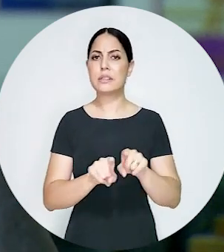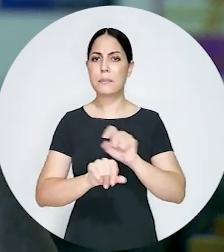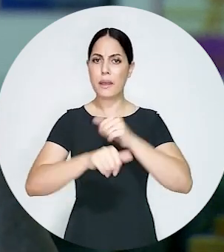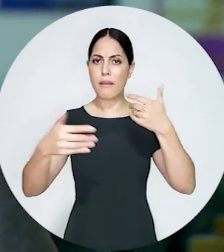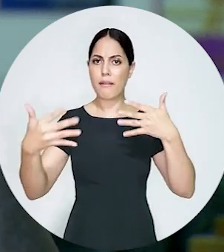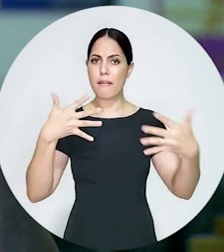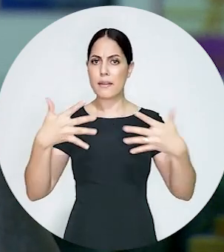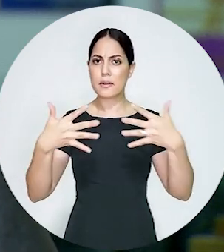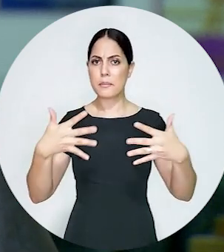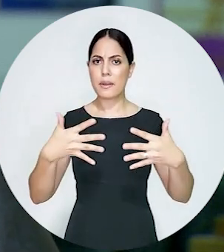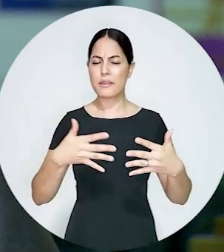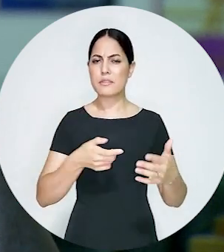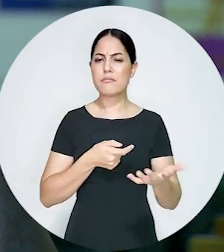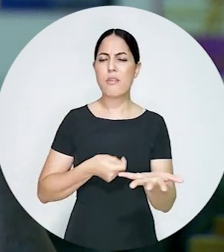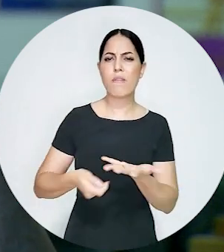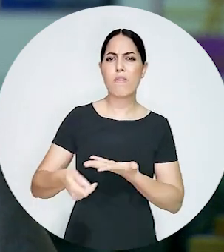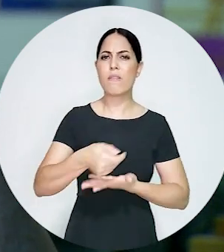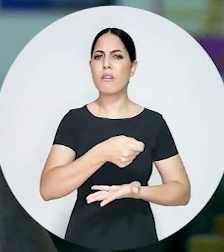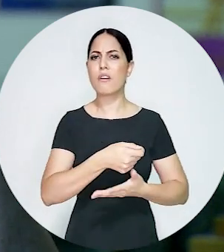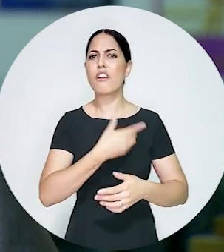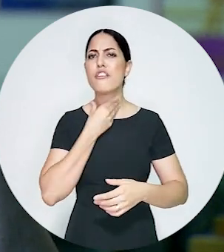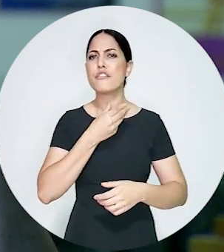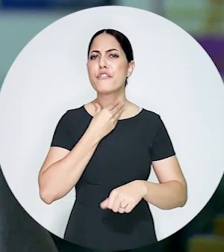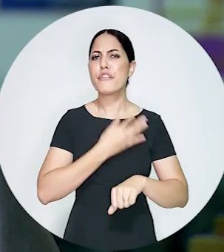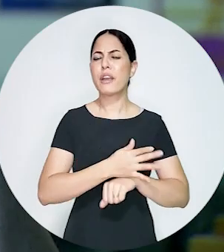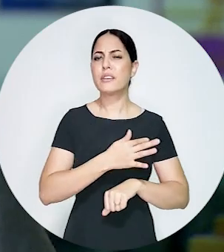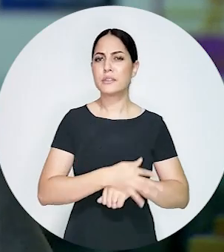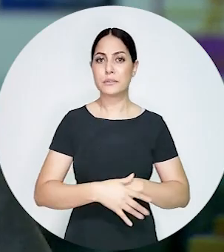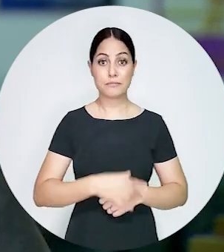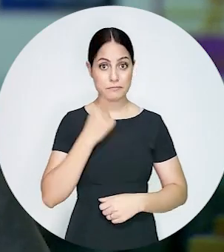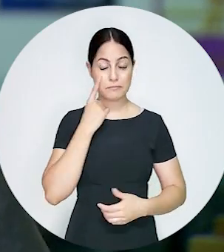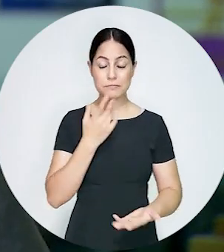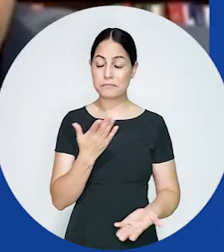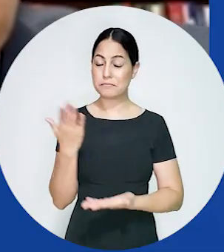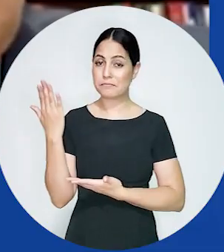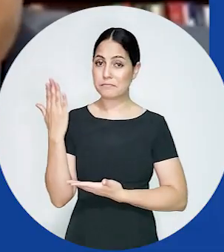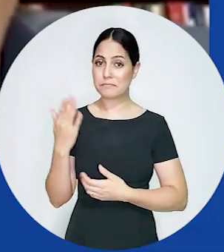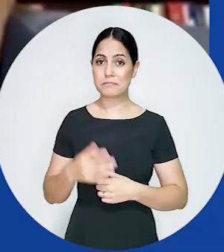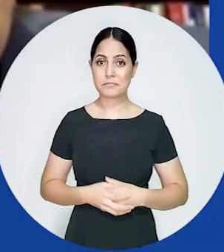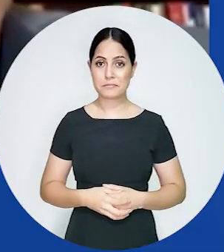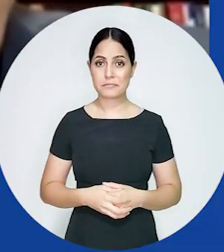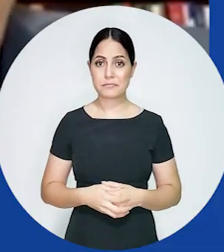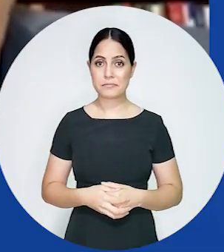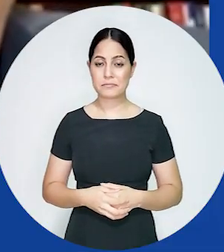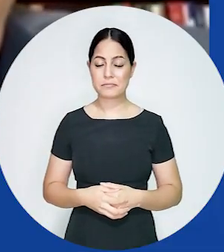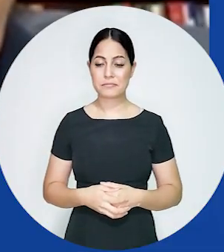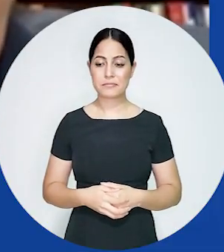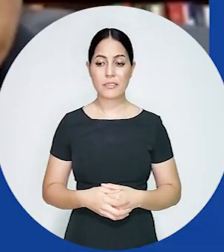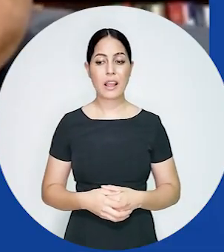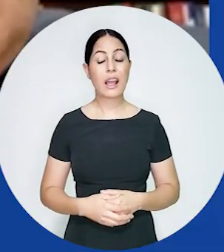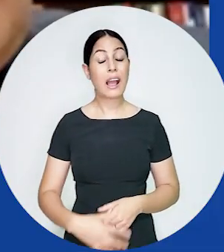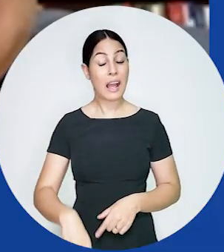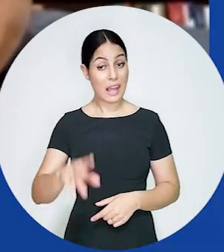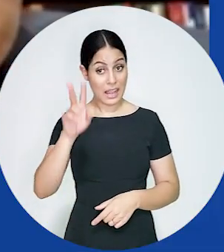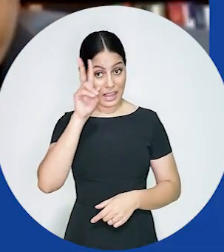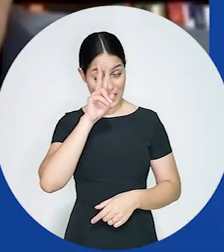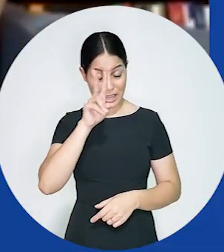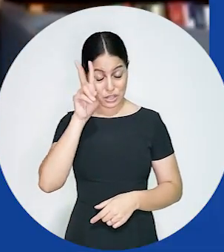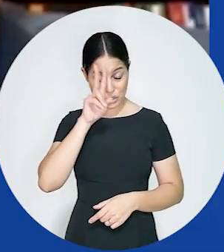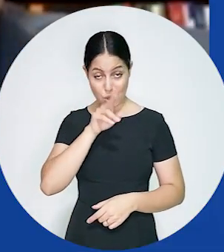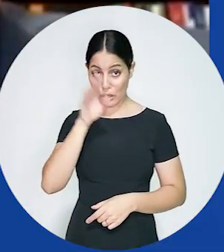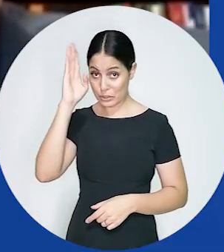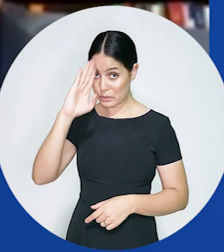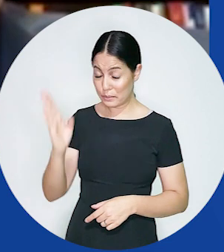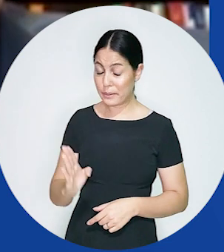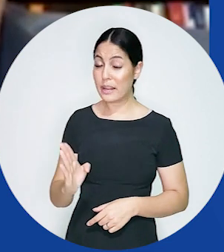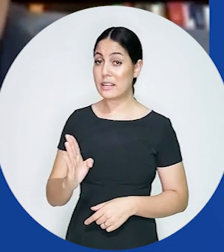processo eleitoral, transparência e fake news. Acompanhe. A história do Brasil, a história republicana